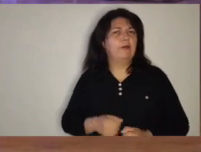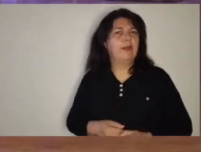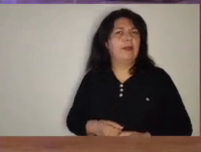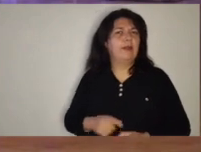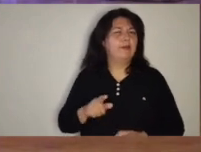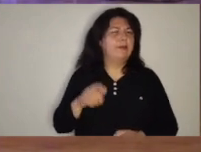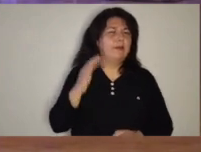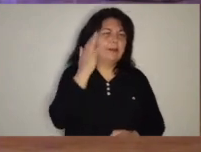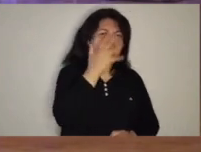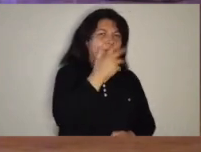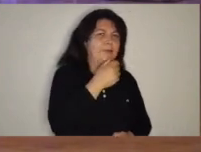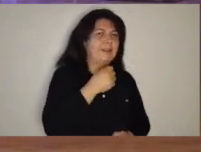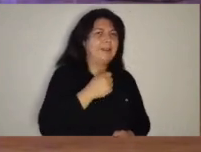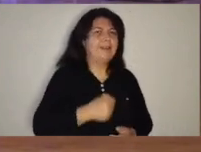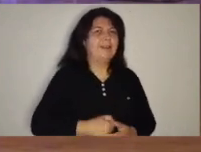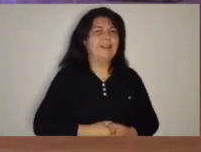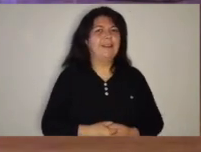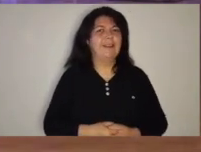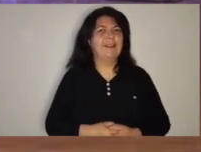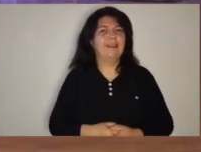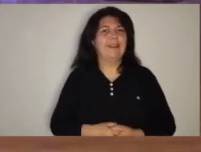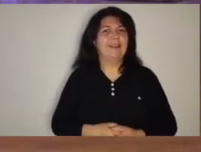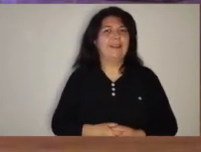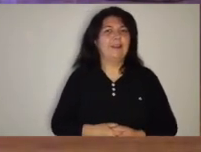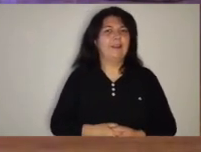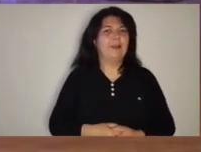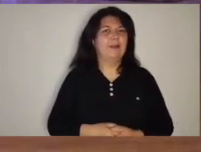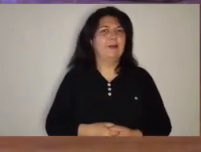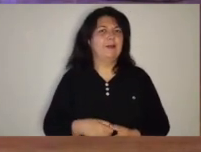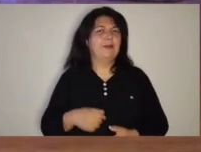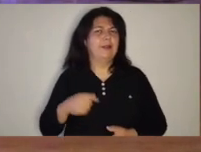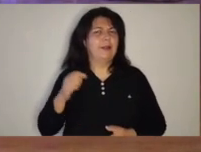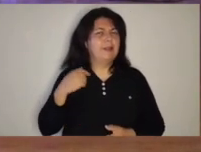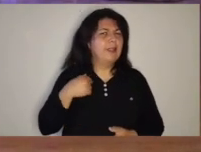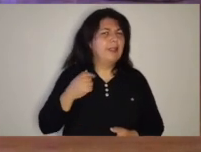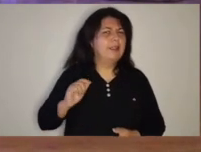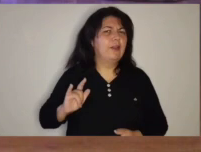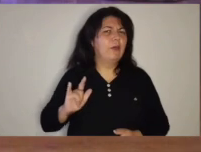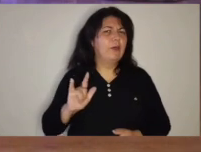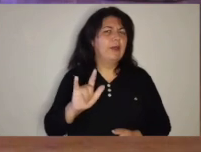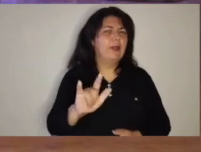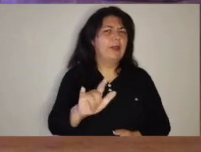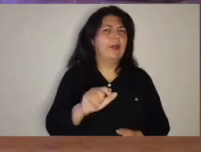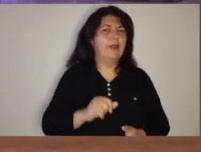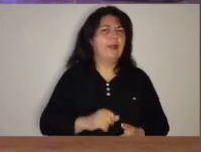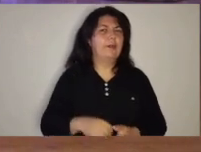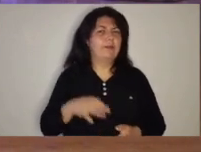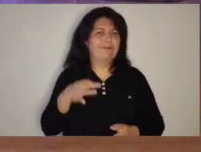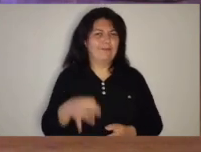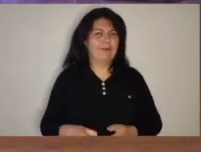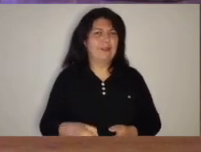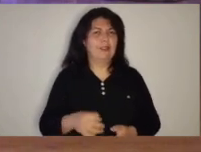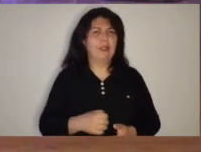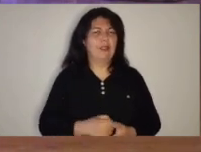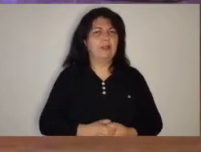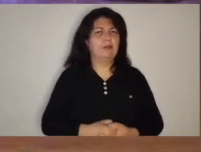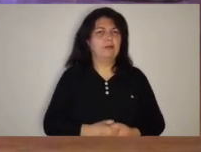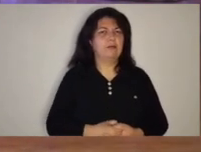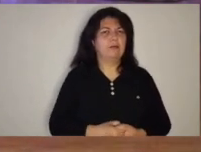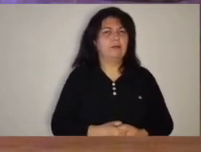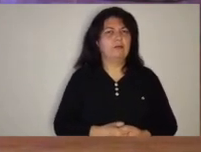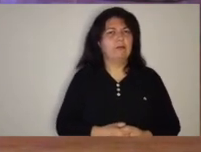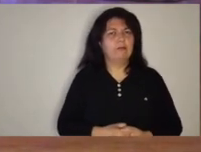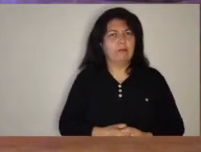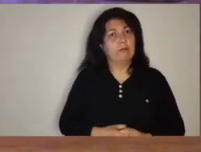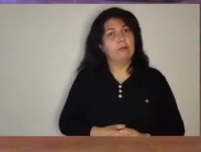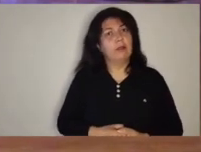eu elogio, faço palavras de afirmação da forma que eu deveria? Deus me chamou a atenção, tá, irmãos? Porque